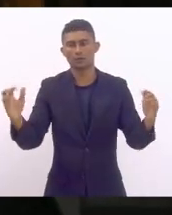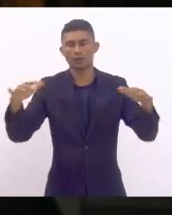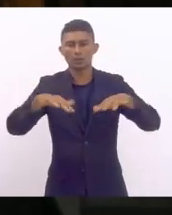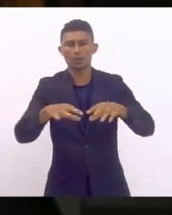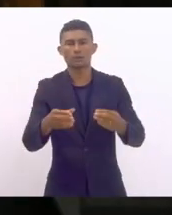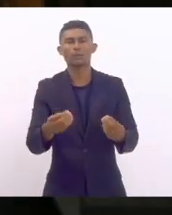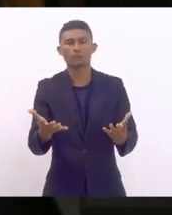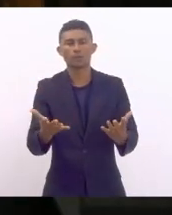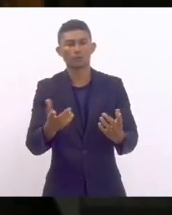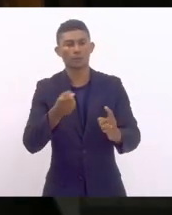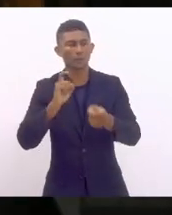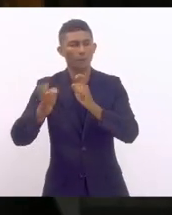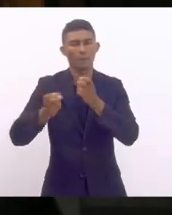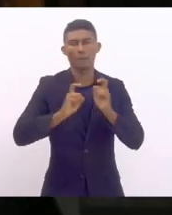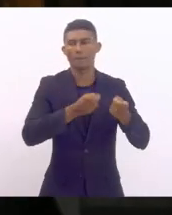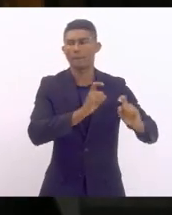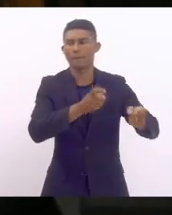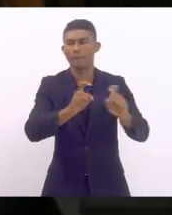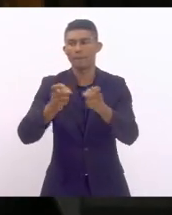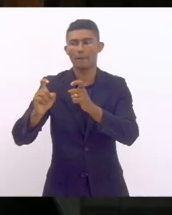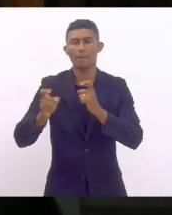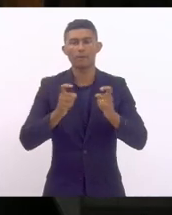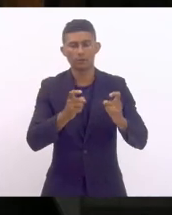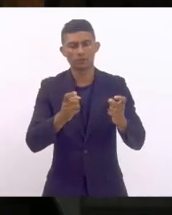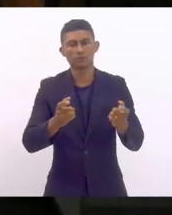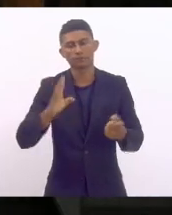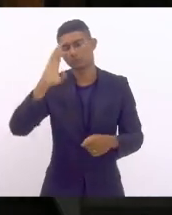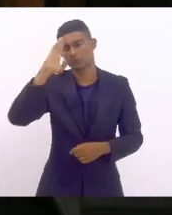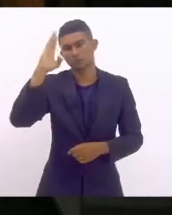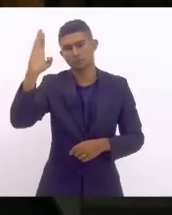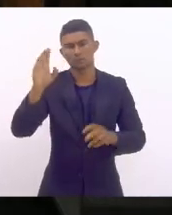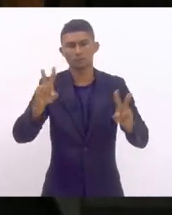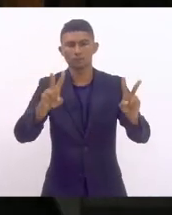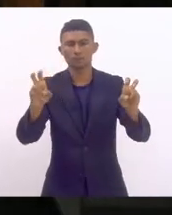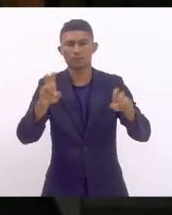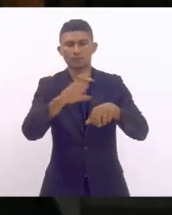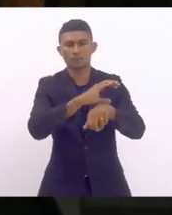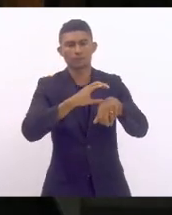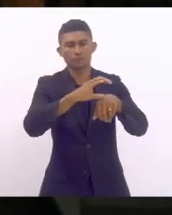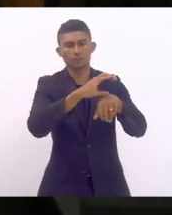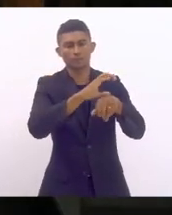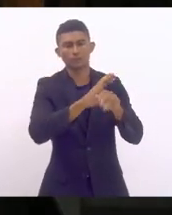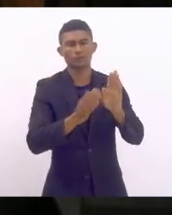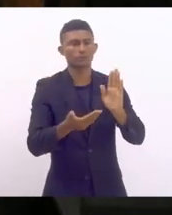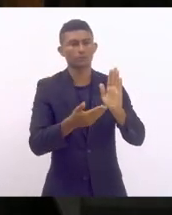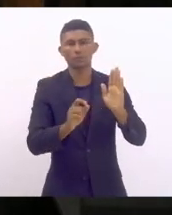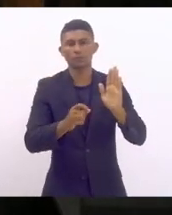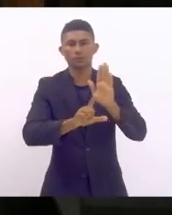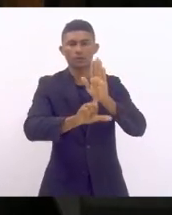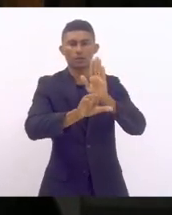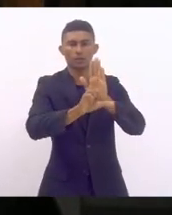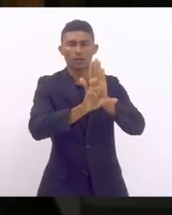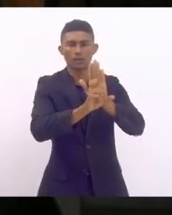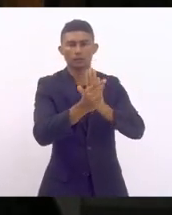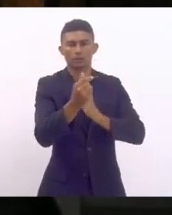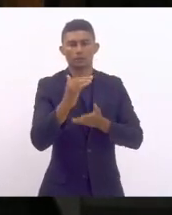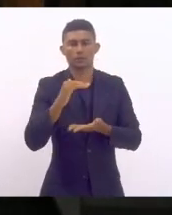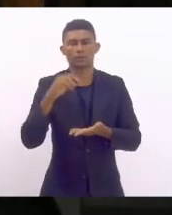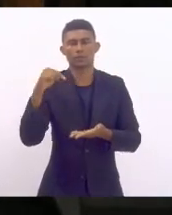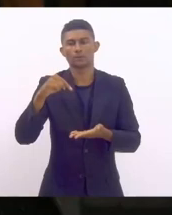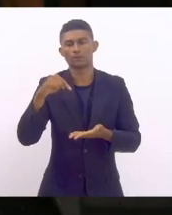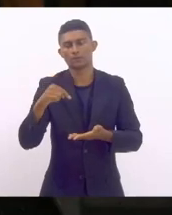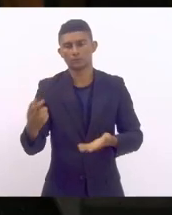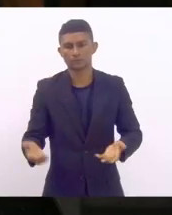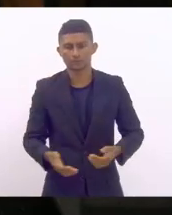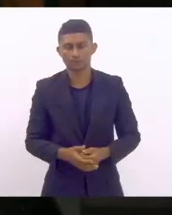discutir a peça fundamental prevista na constituição que a lei orçamentária